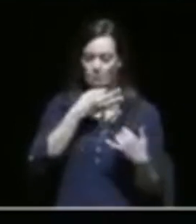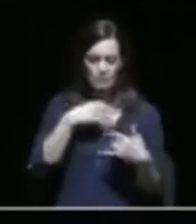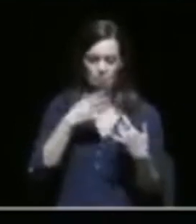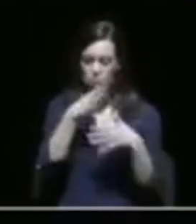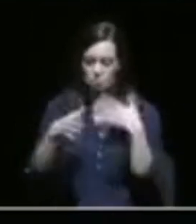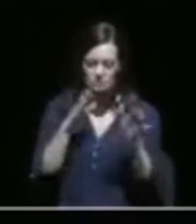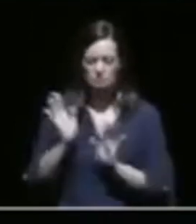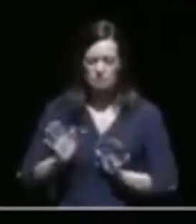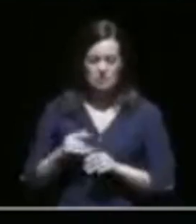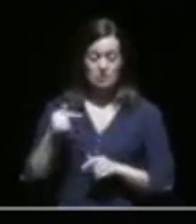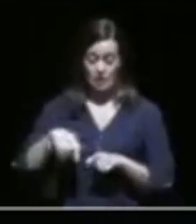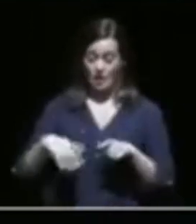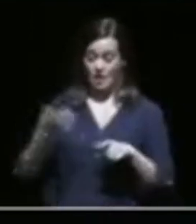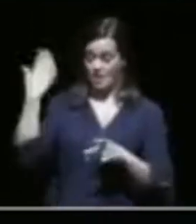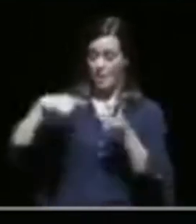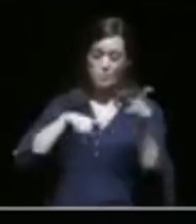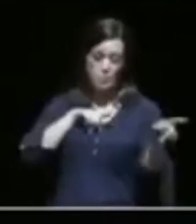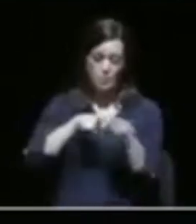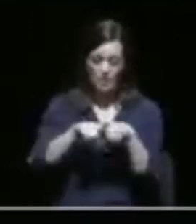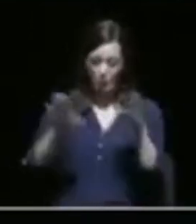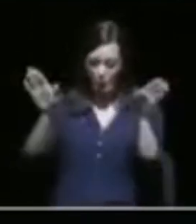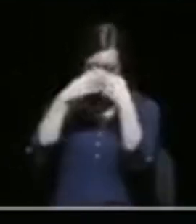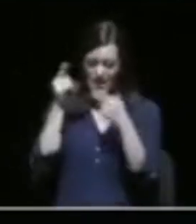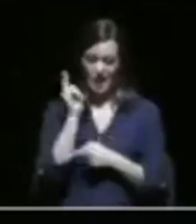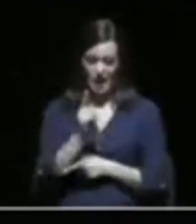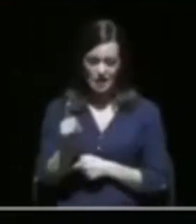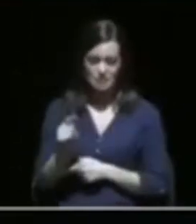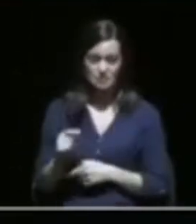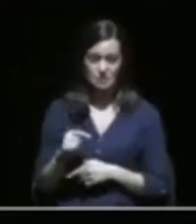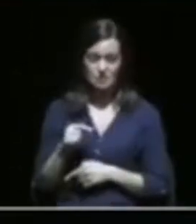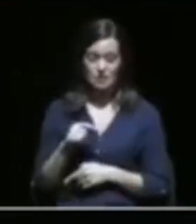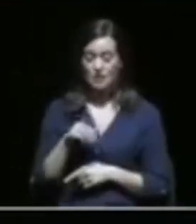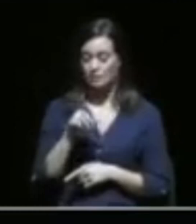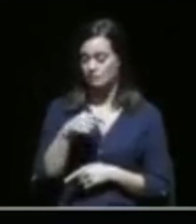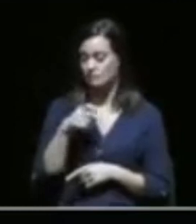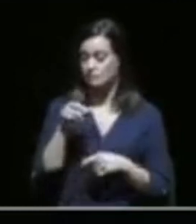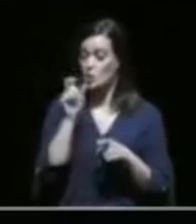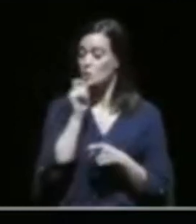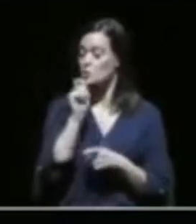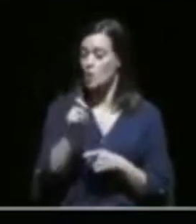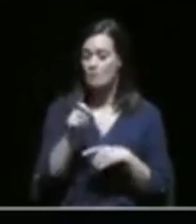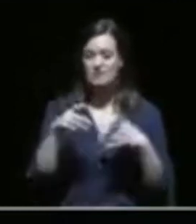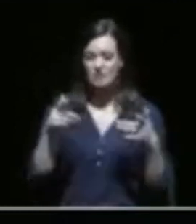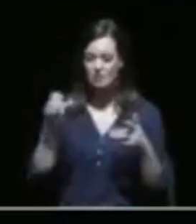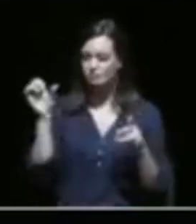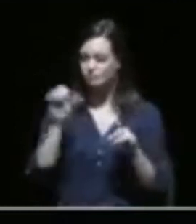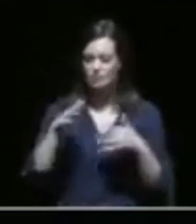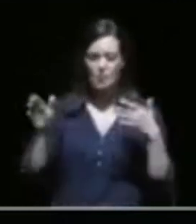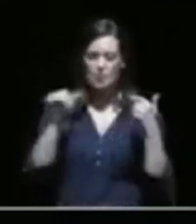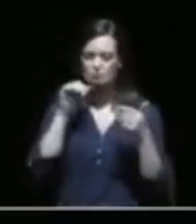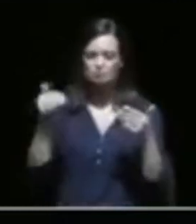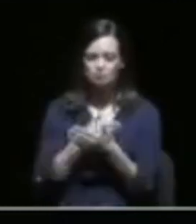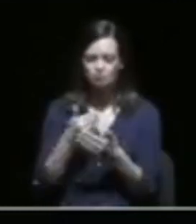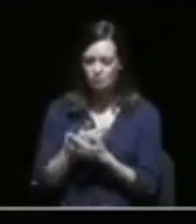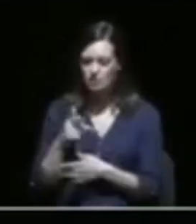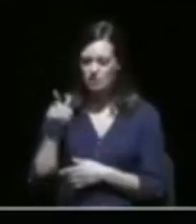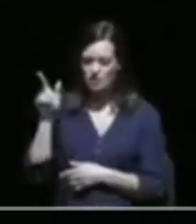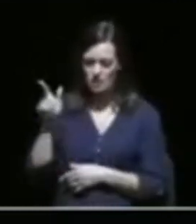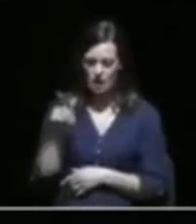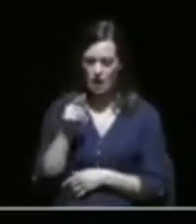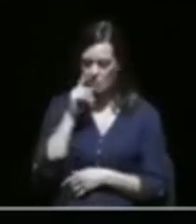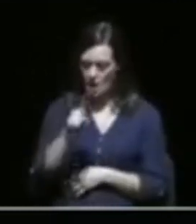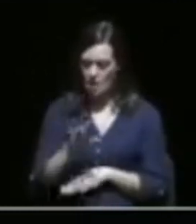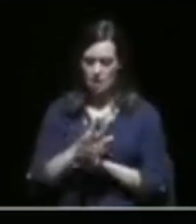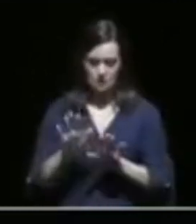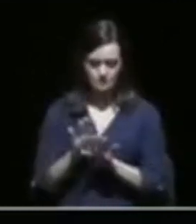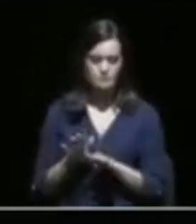ao ponto a que as políticas comunistas levaram um povo. O episódio do Holodomor é tão hediondo como o Holocausto. Aliás, qualquer outro sistema